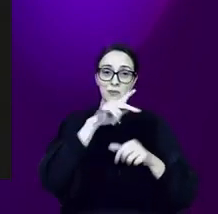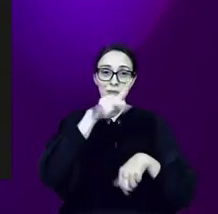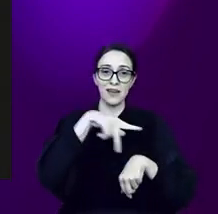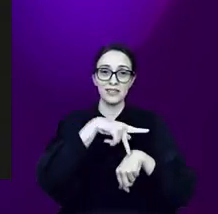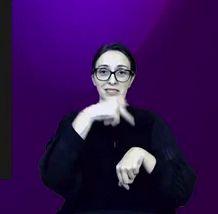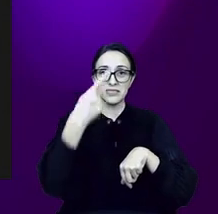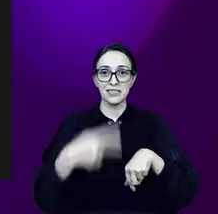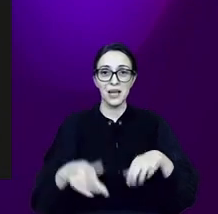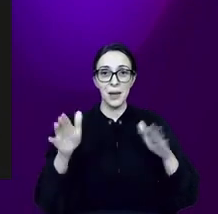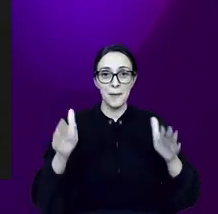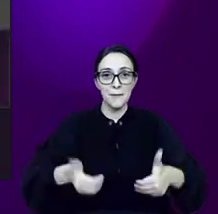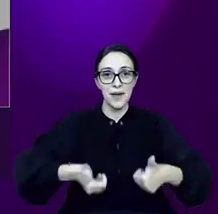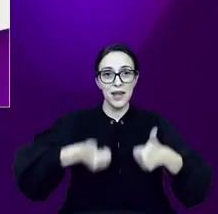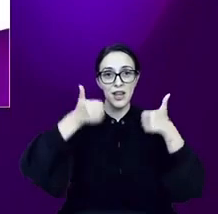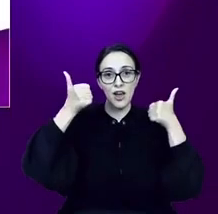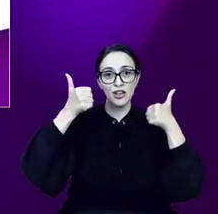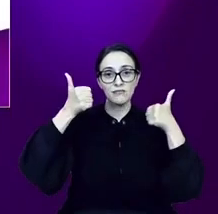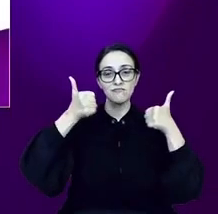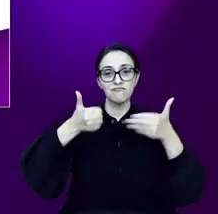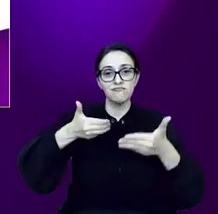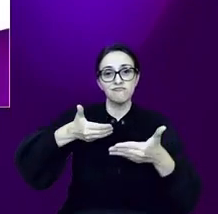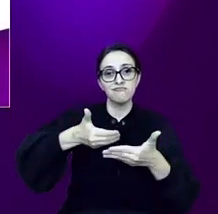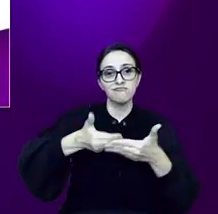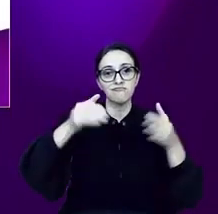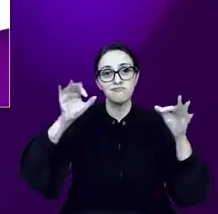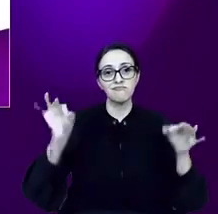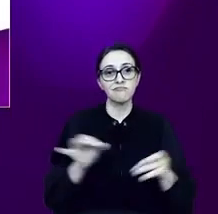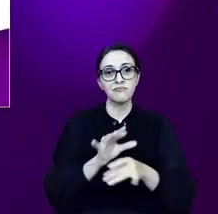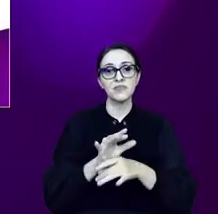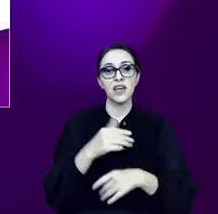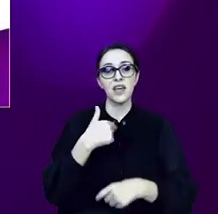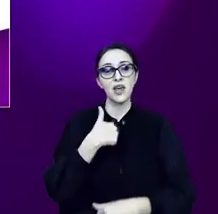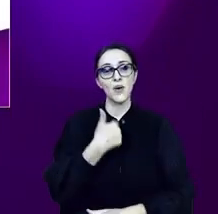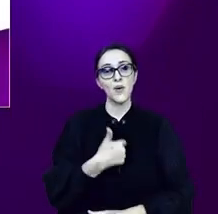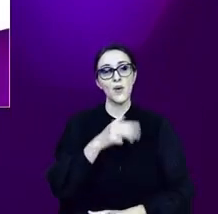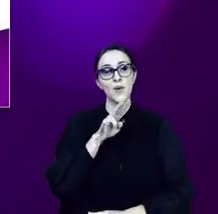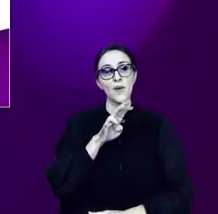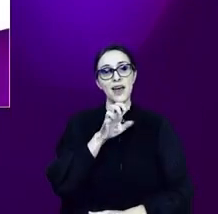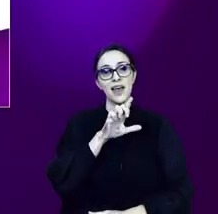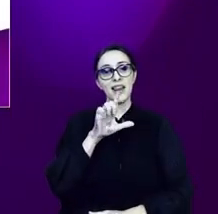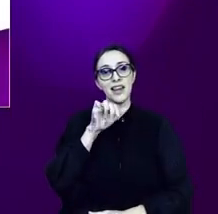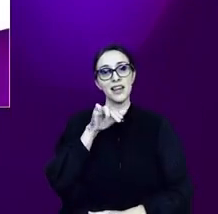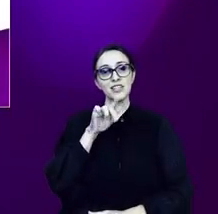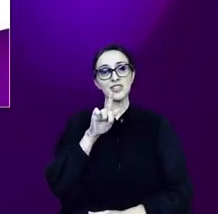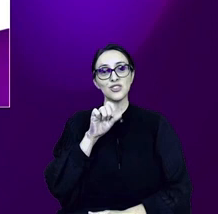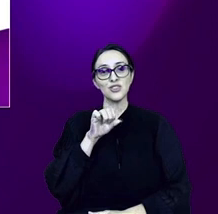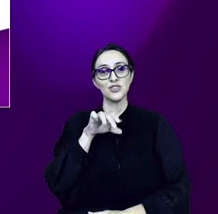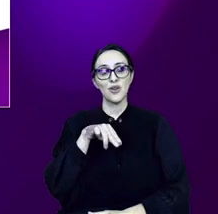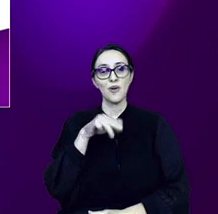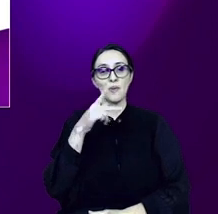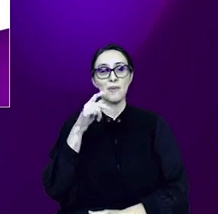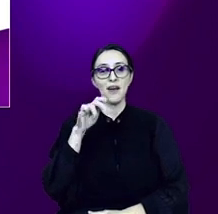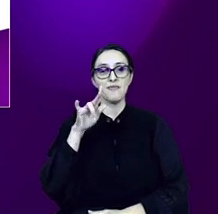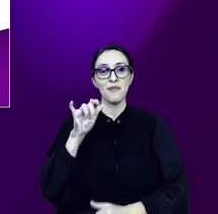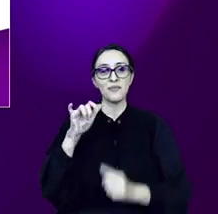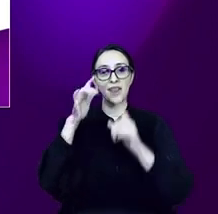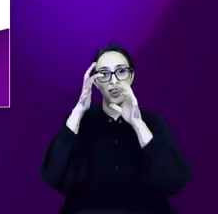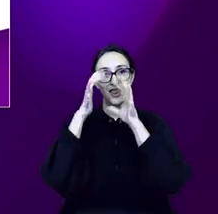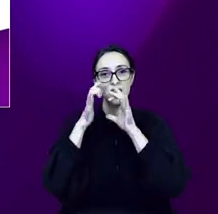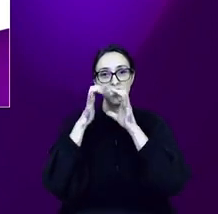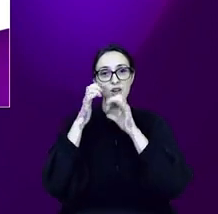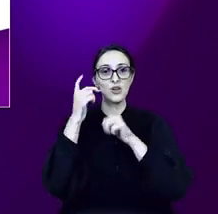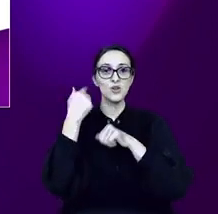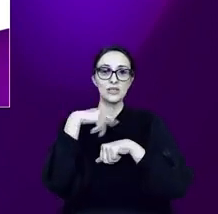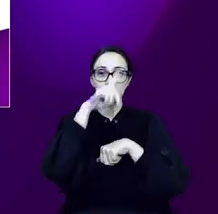então, sobre a melhora dos desfechos, meu nome é Wellington Paiva, como o pessoal colocou, sou neurocirurgião do Hospital Samaritano Higienópolis e